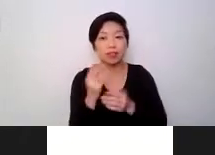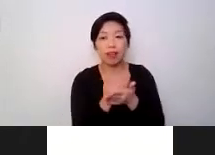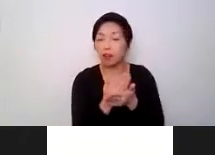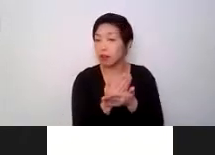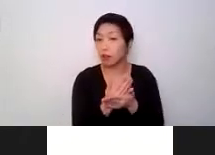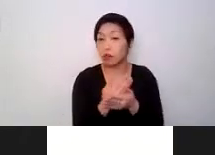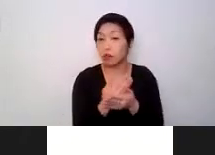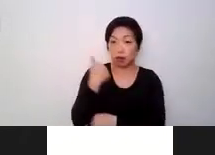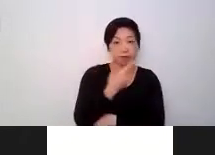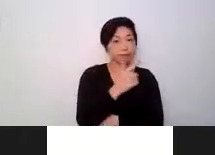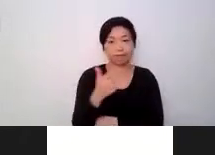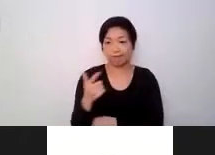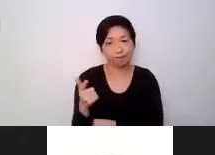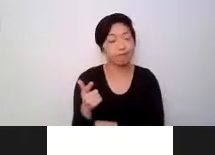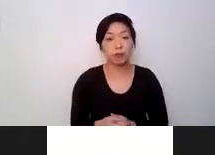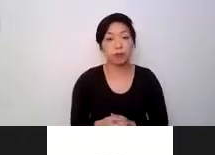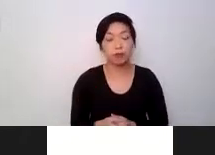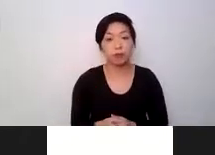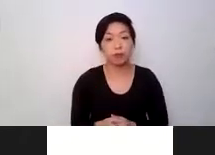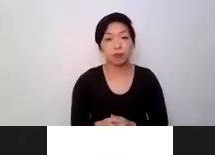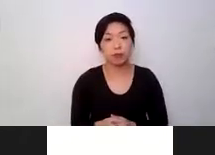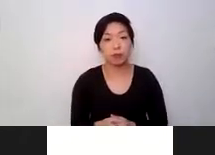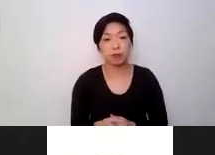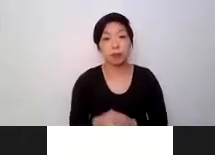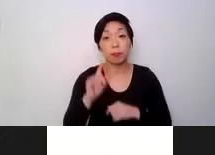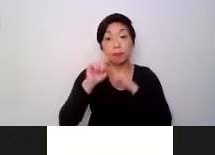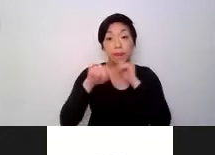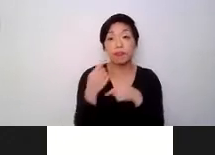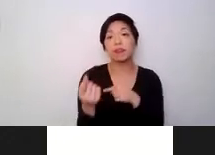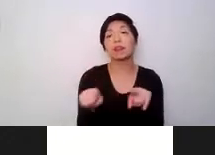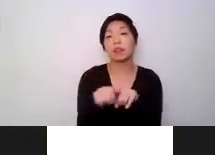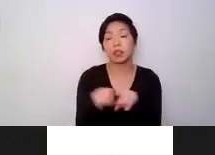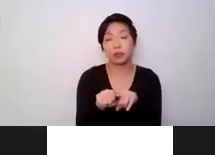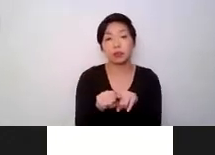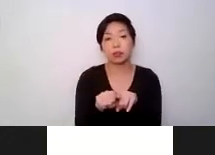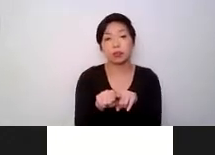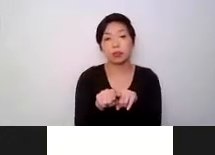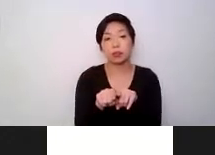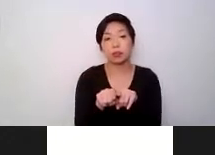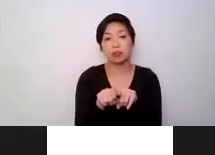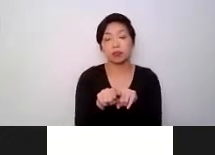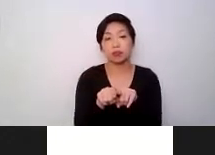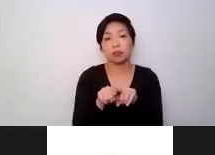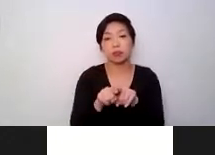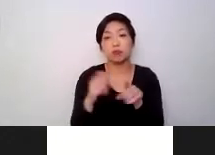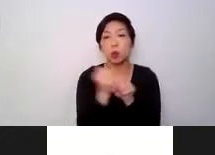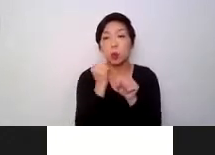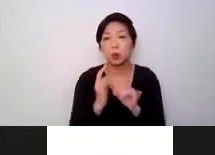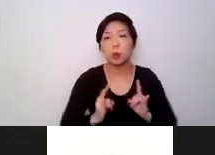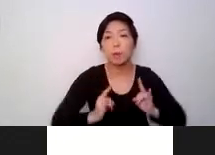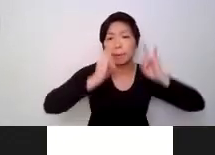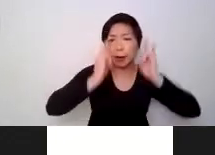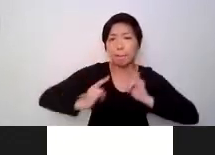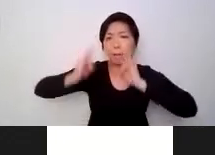existia até então. Aí, depois, a gente tem essa relação dos edifícios que vão se constituindo em torno